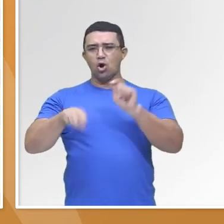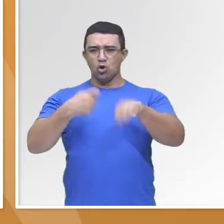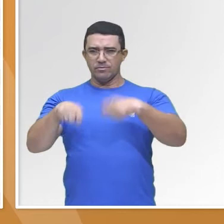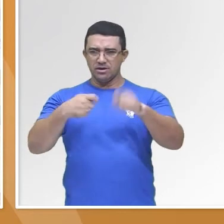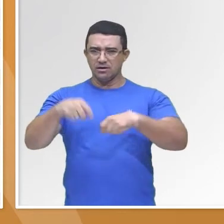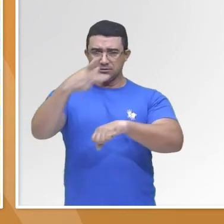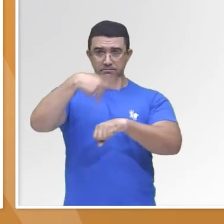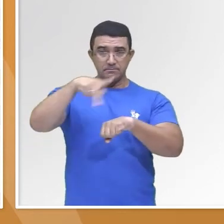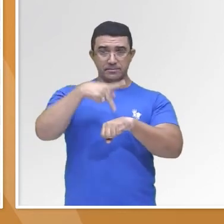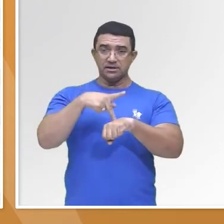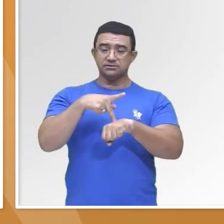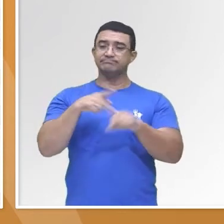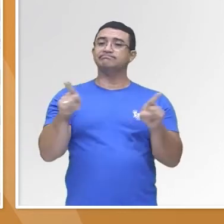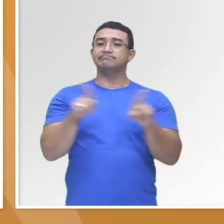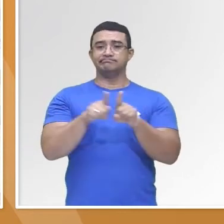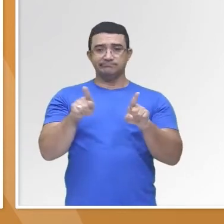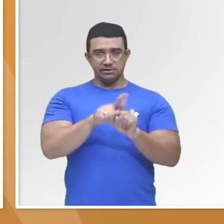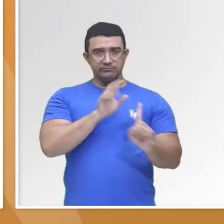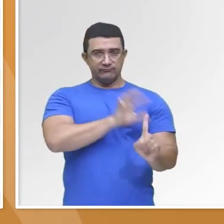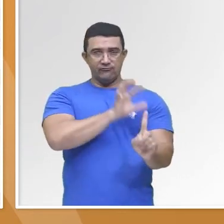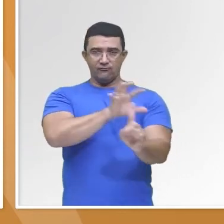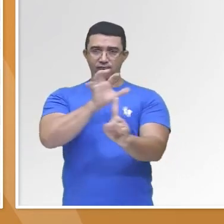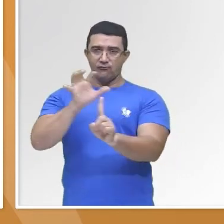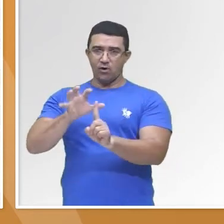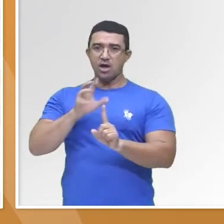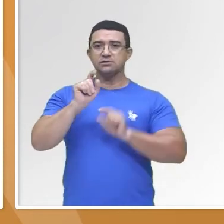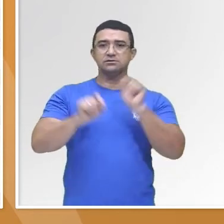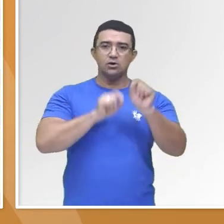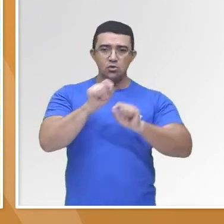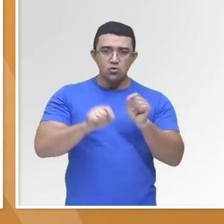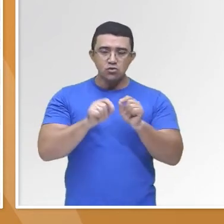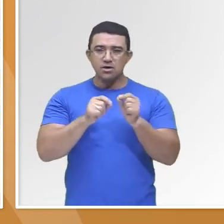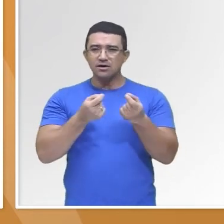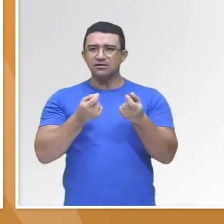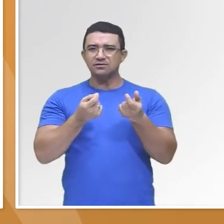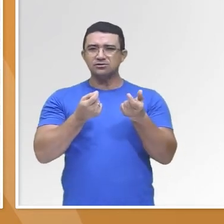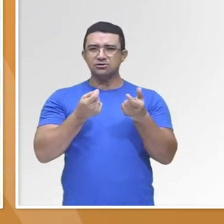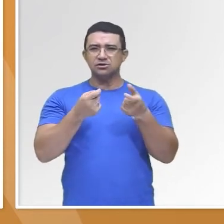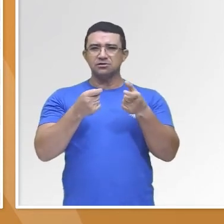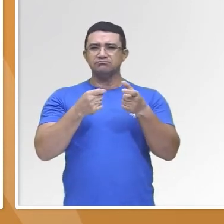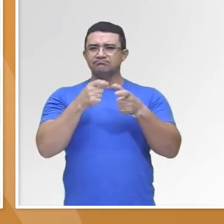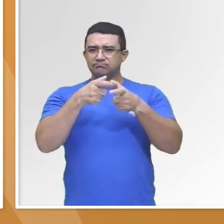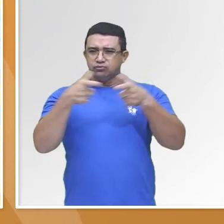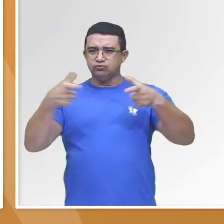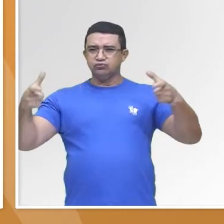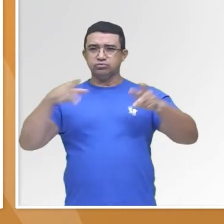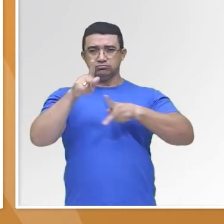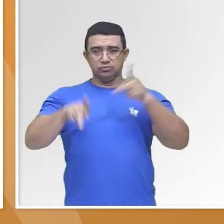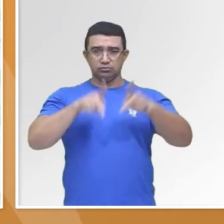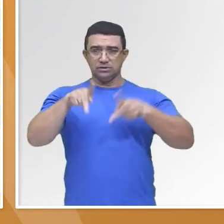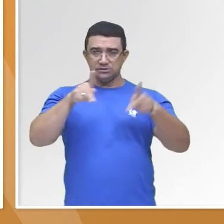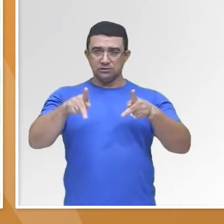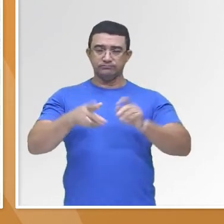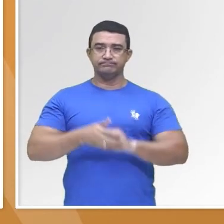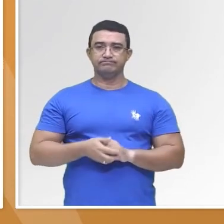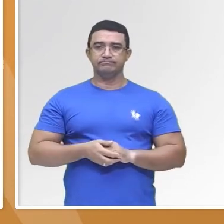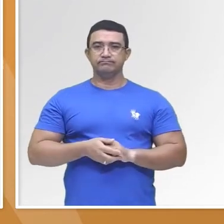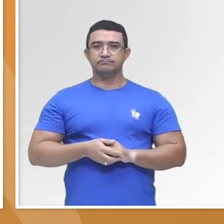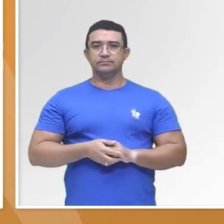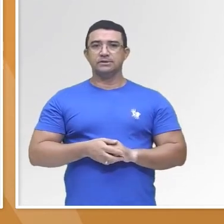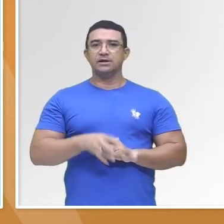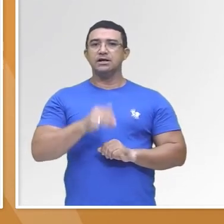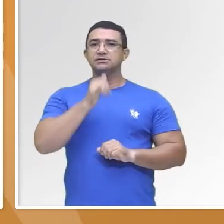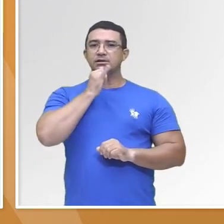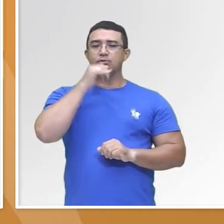países, também influencia nessa questão de concentração da população. Então, por exemplo, o Produto Interno